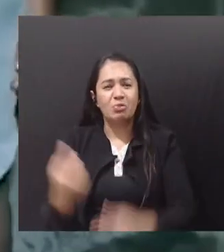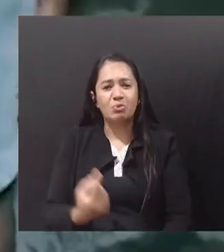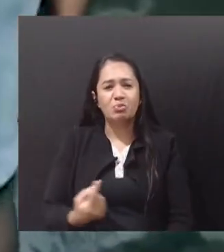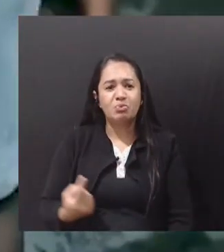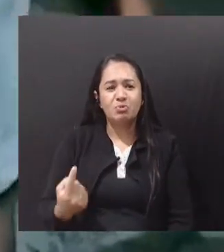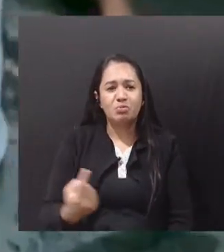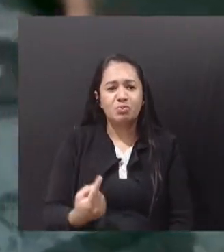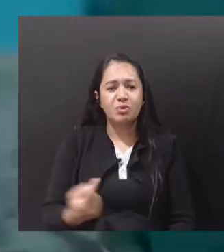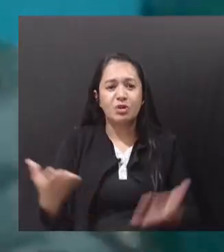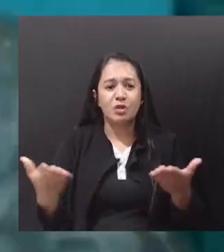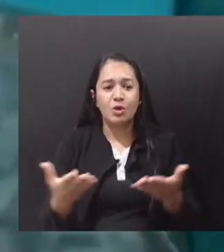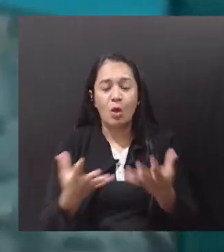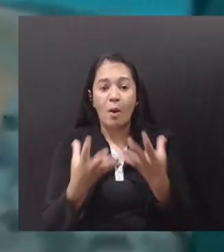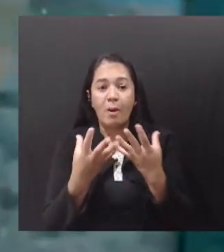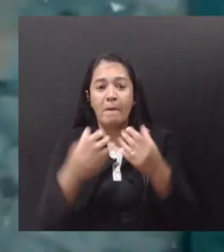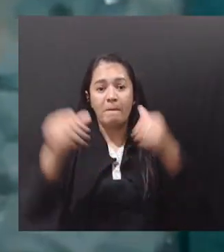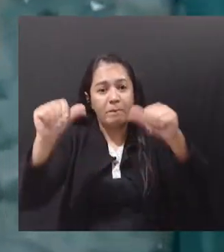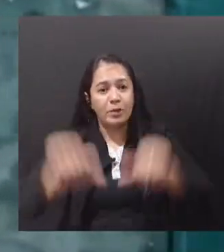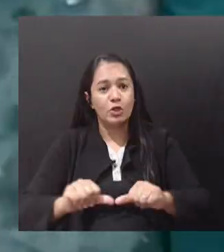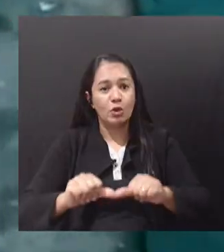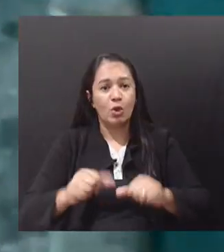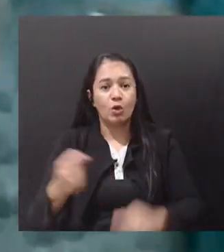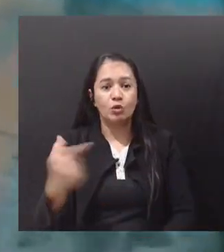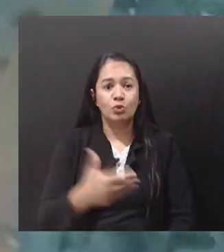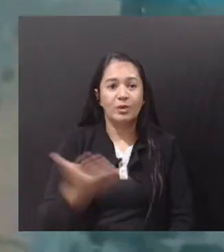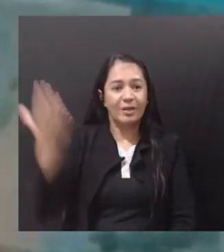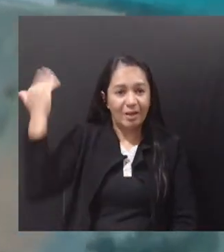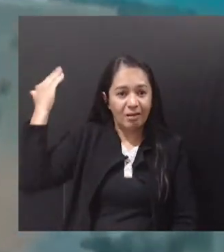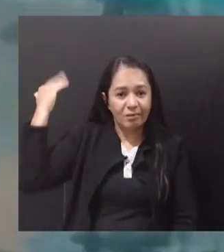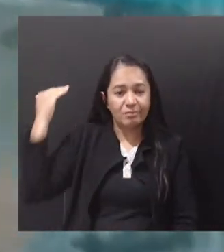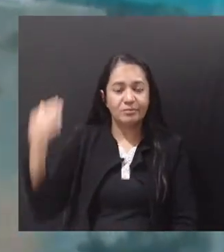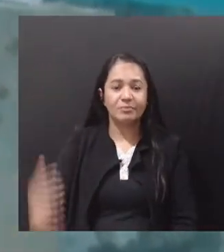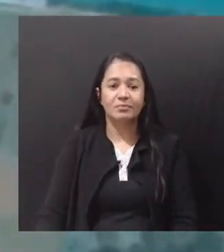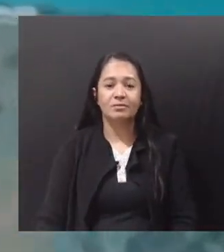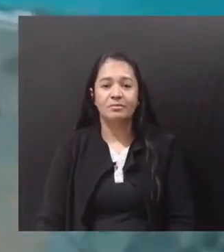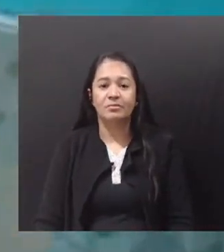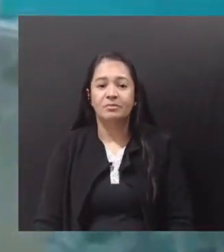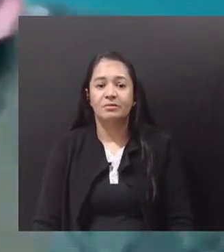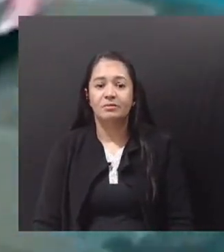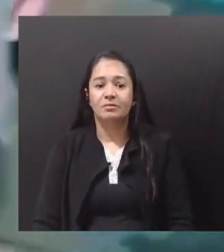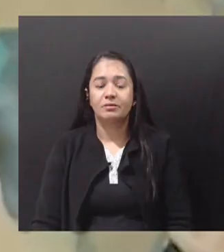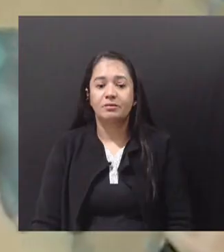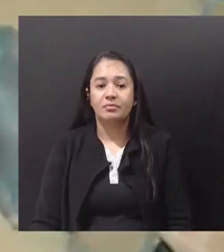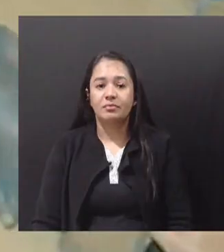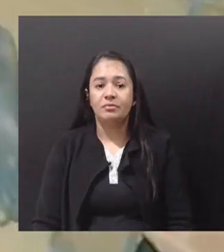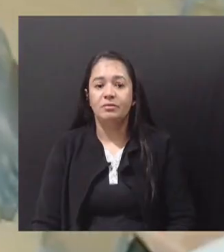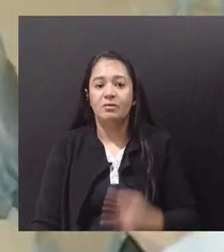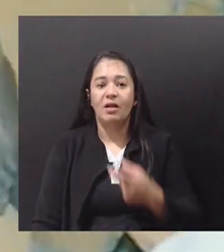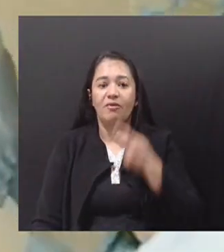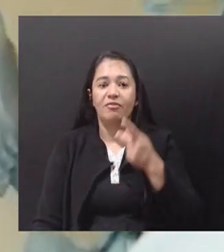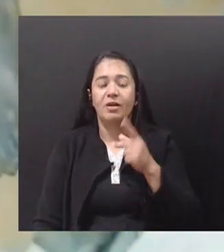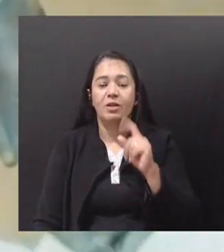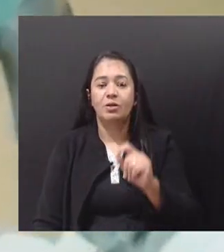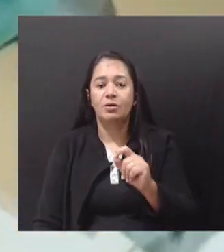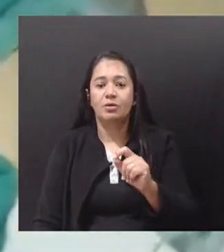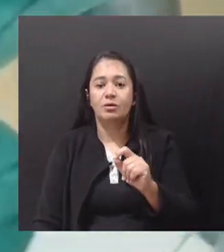e hoje muito pior do que na década de 80. Sim, inclusive se fala muito, eu ouvi esses dias,